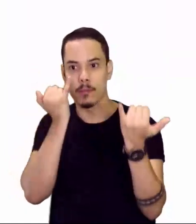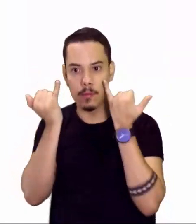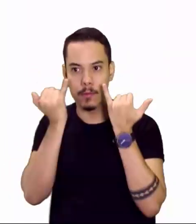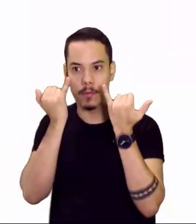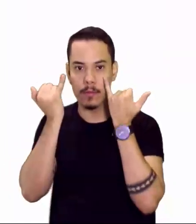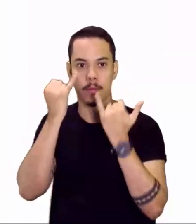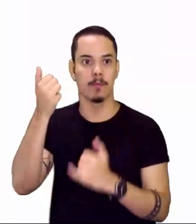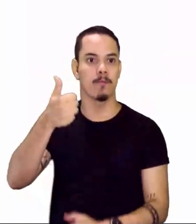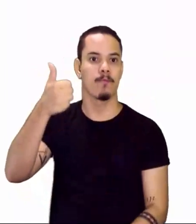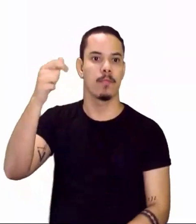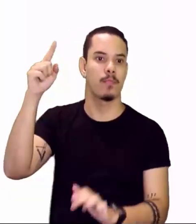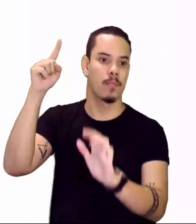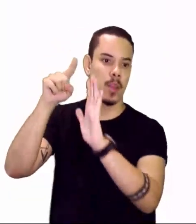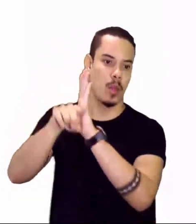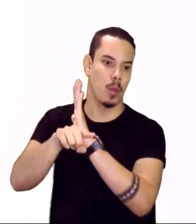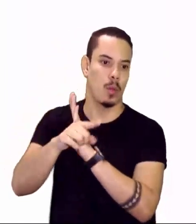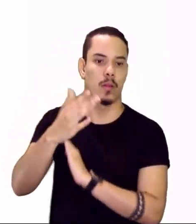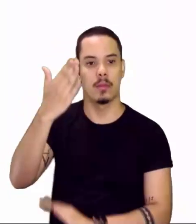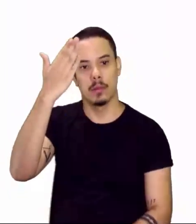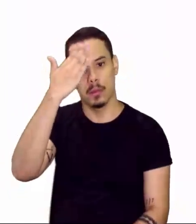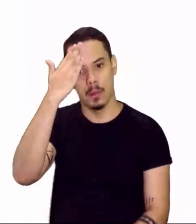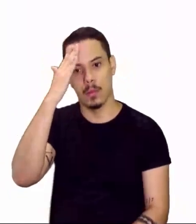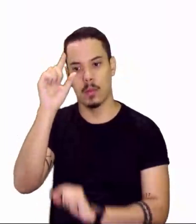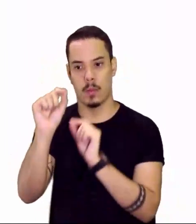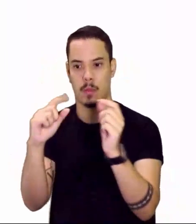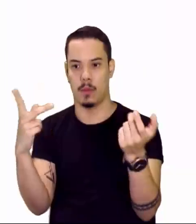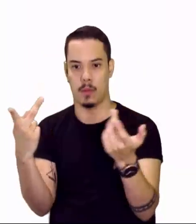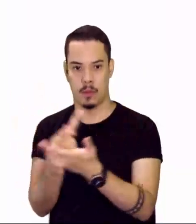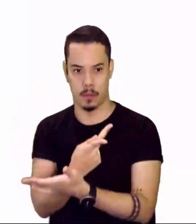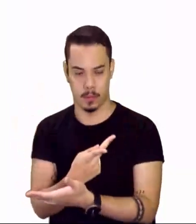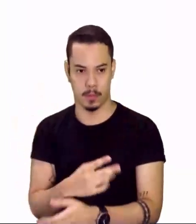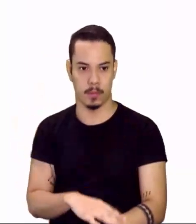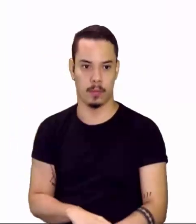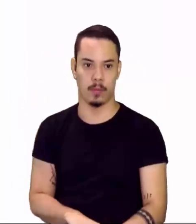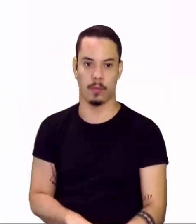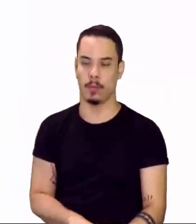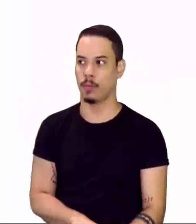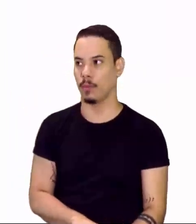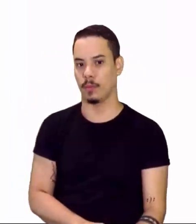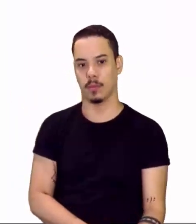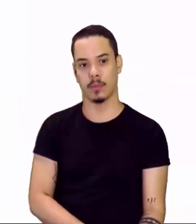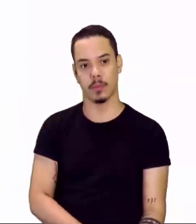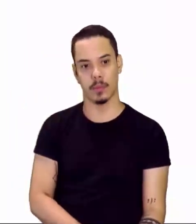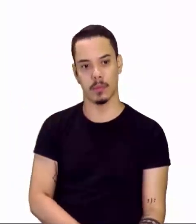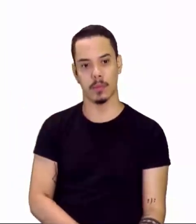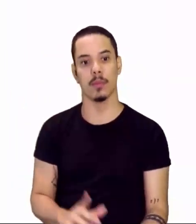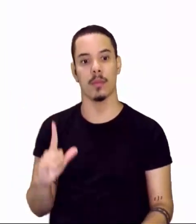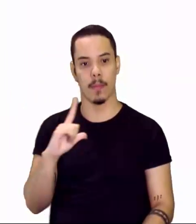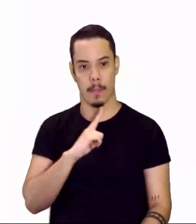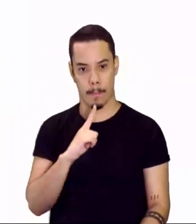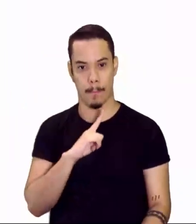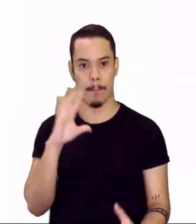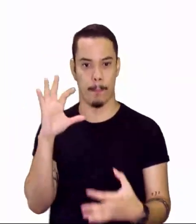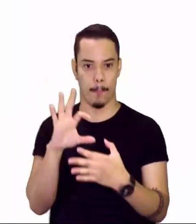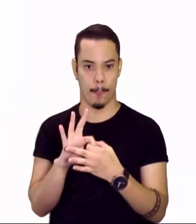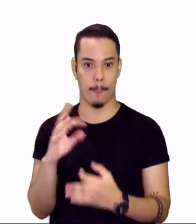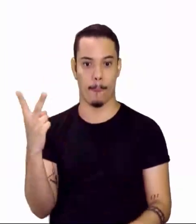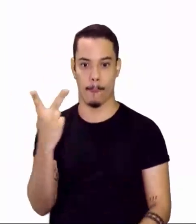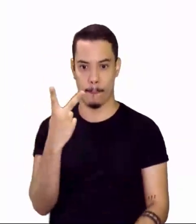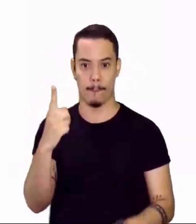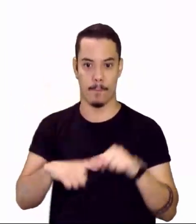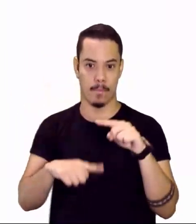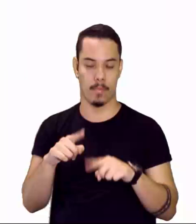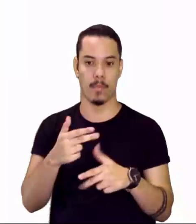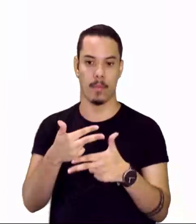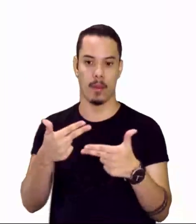enunciado para você ver o que acontece com cada alternativa. Na letra C, existe ligação entre os dois